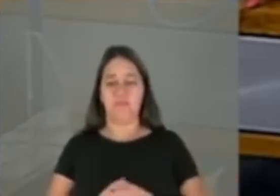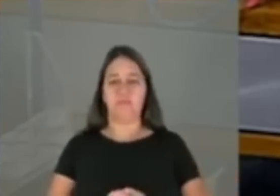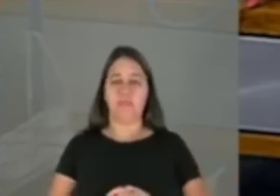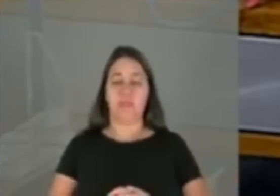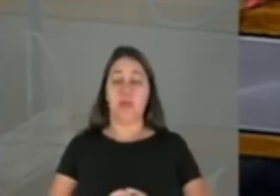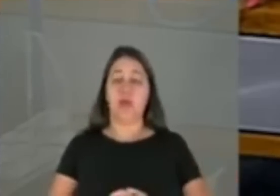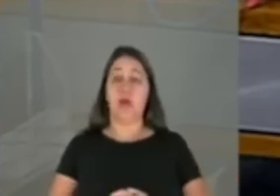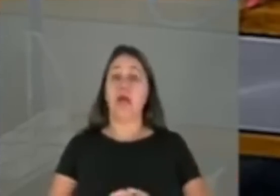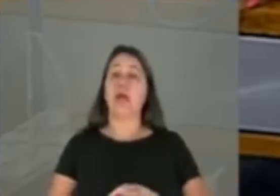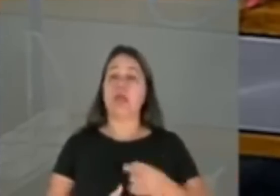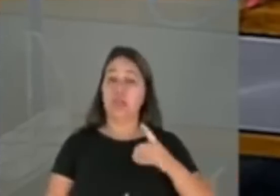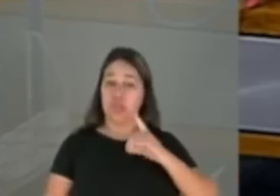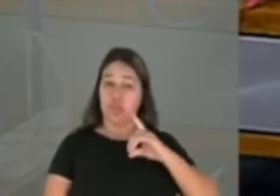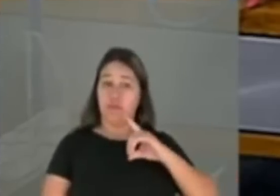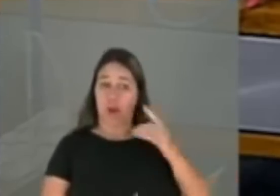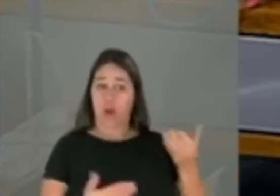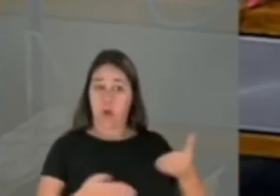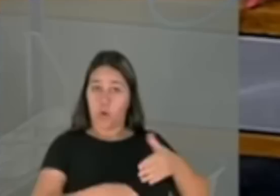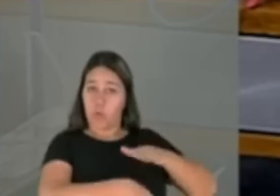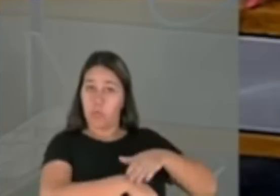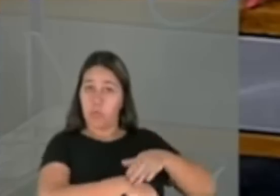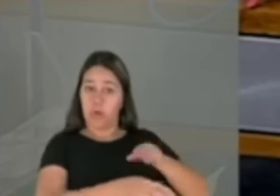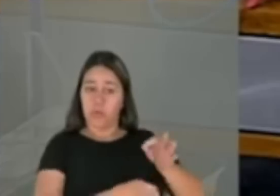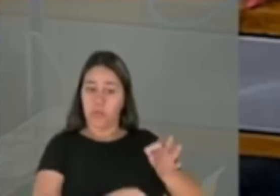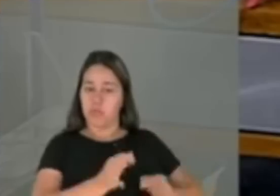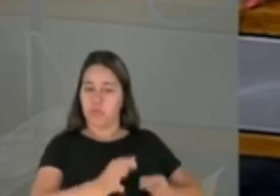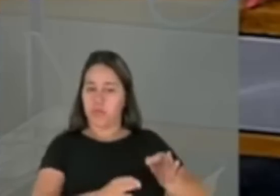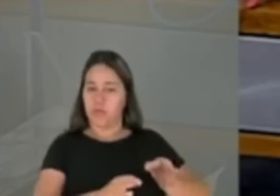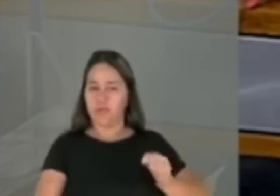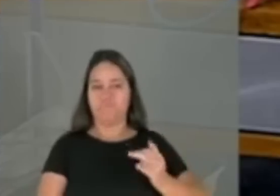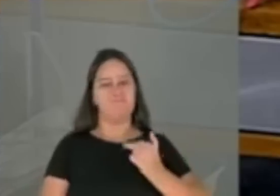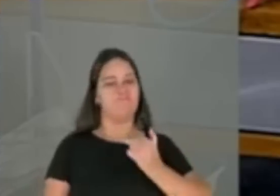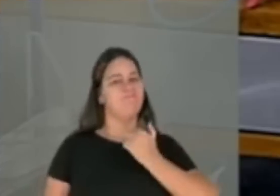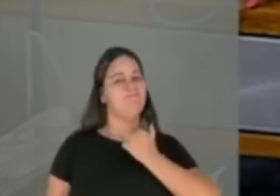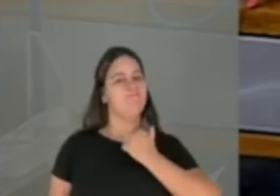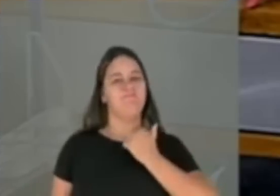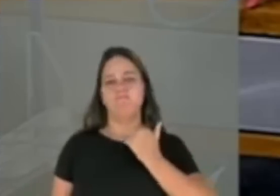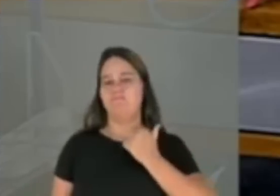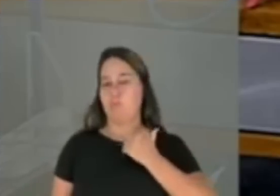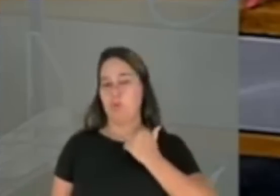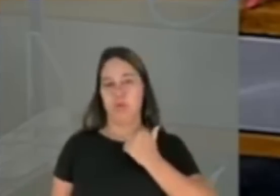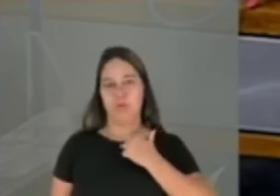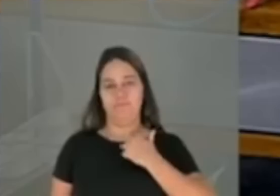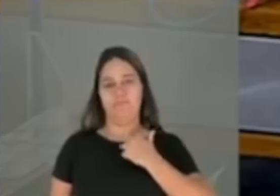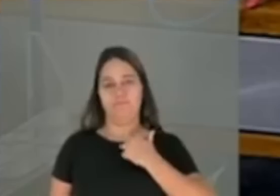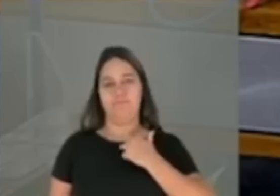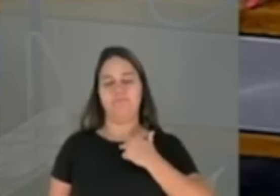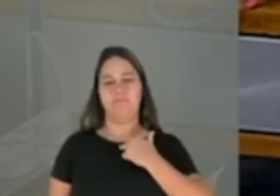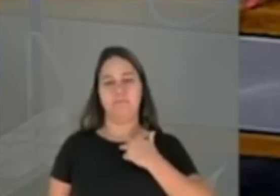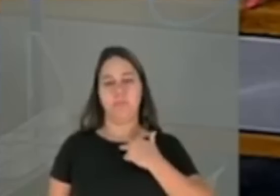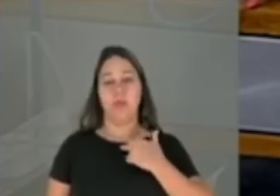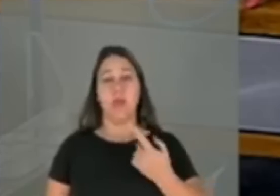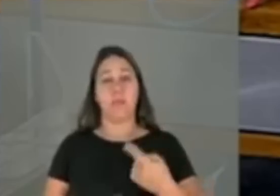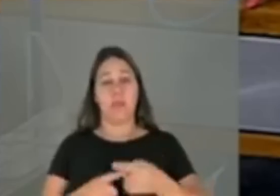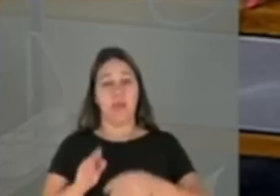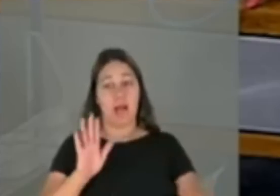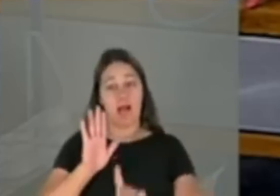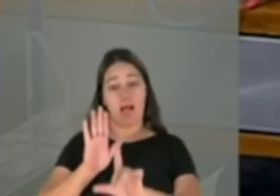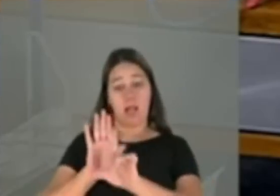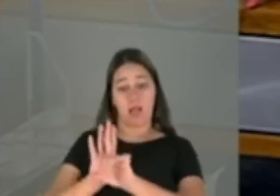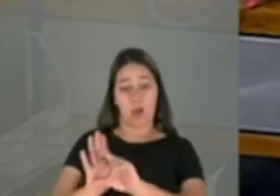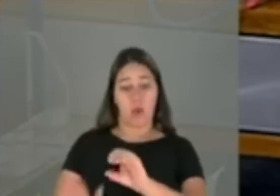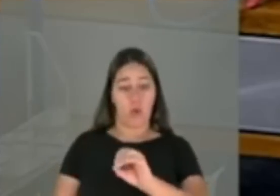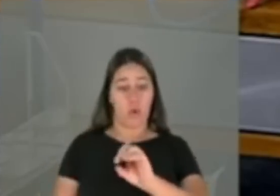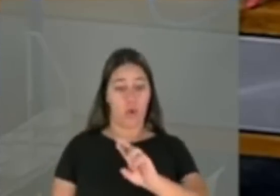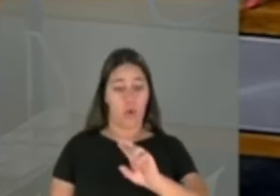presidindo um julgamento não pode isso fere frontalmente a lei orgânica da magistratura